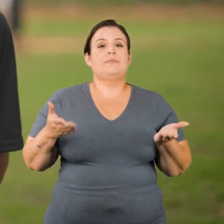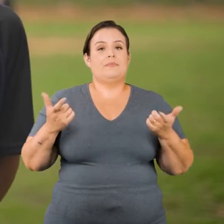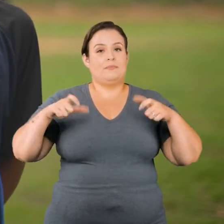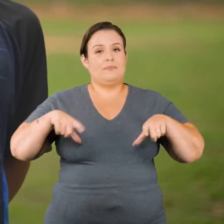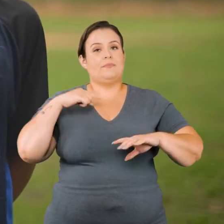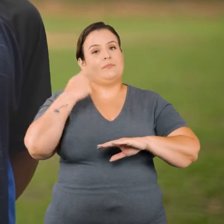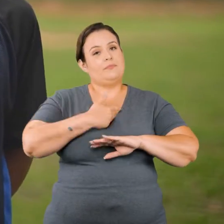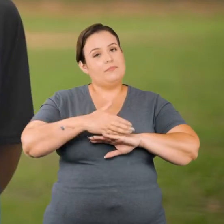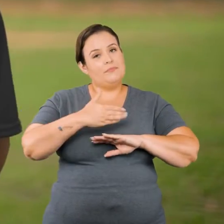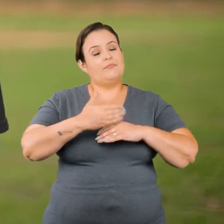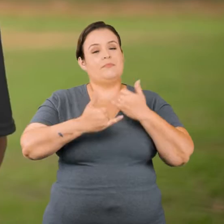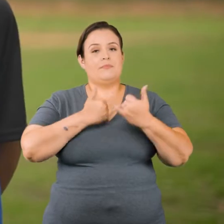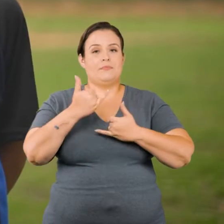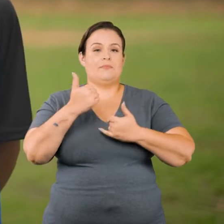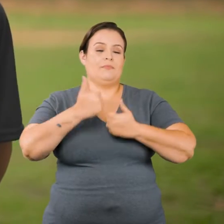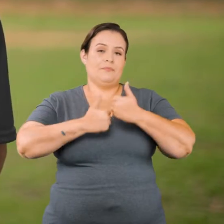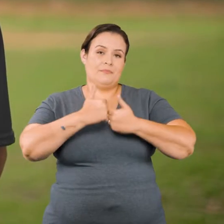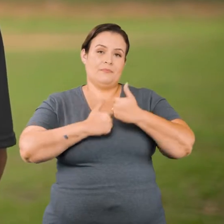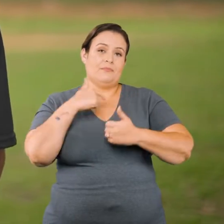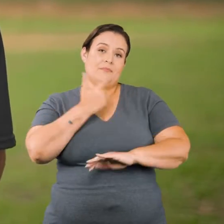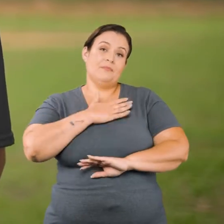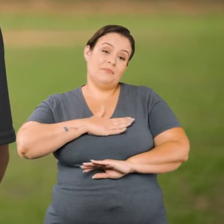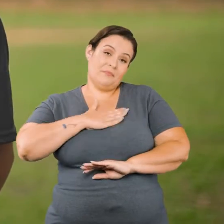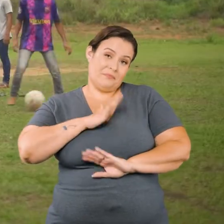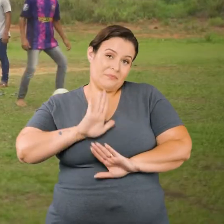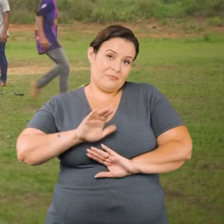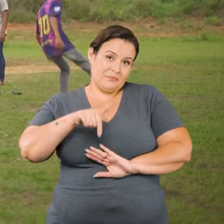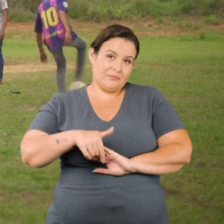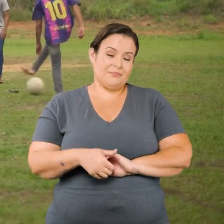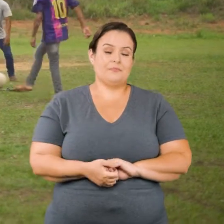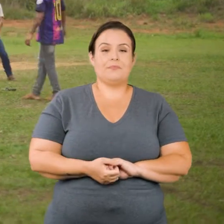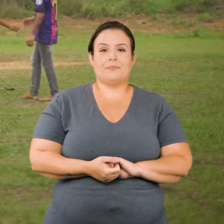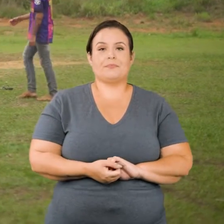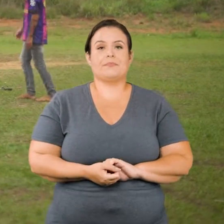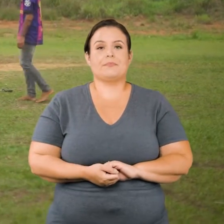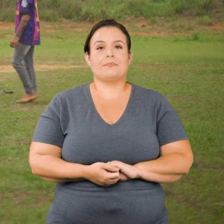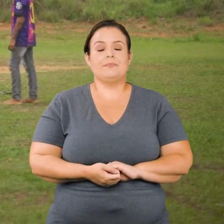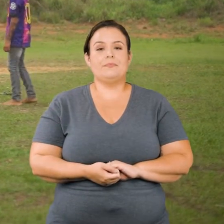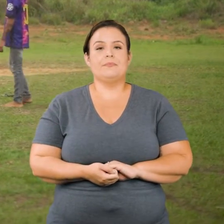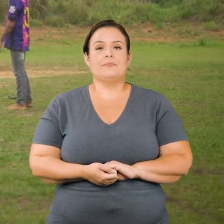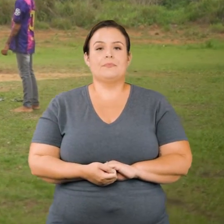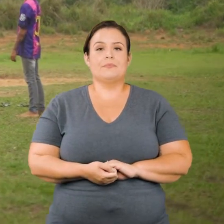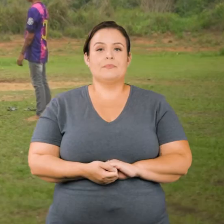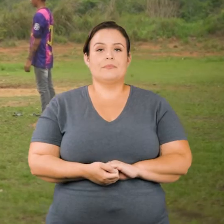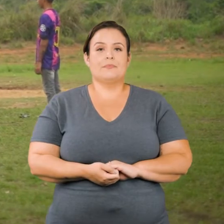aldeia, onde que nós treinamos. É um lugar que nós gostamos de ficar. Alguns jovens jogam futebol no campo